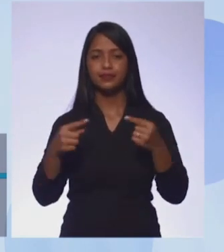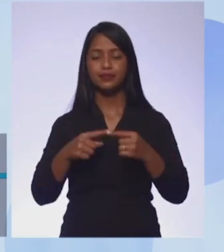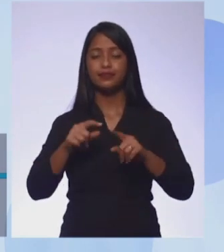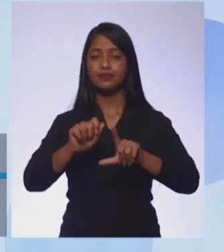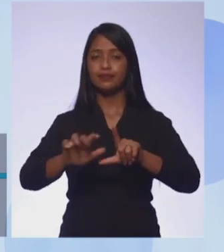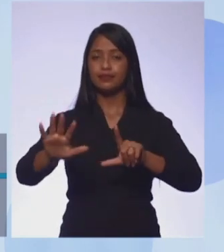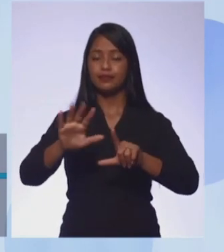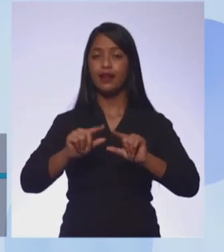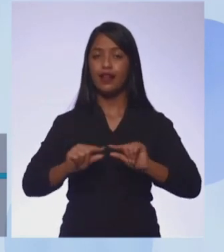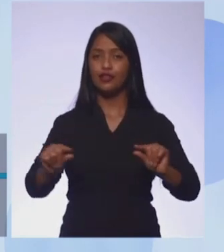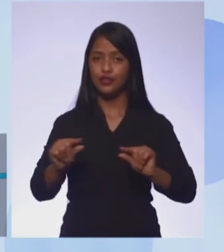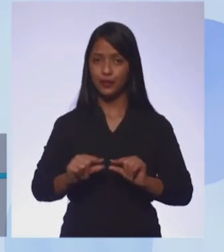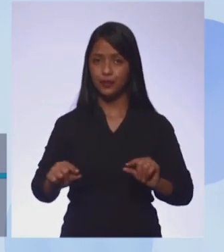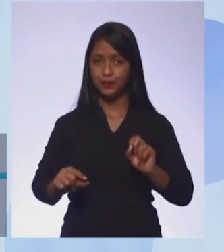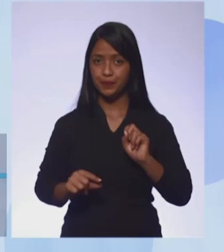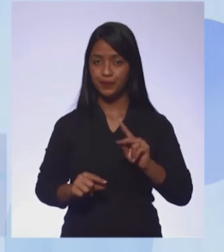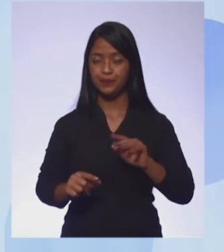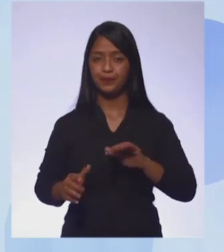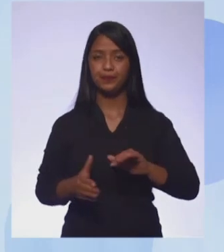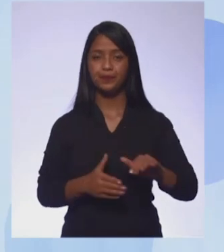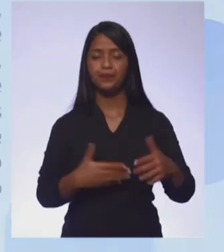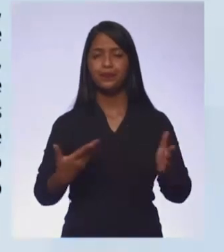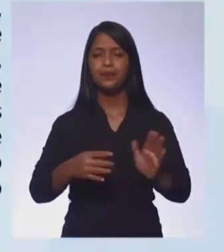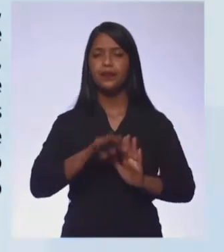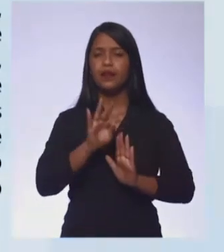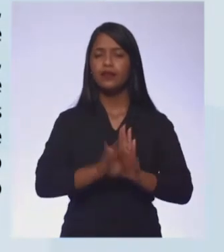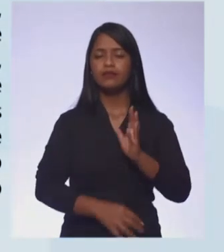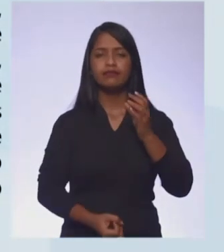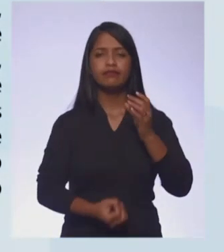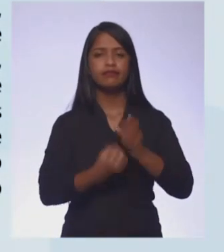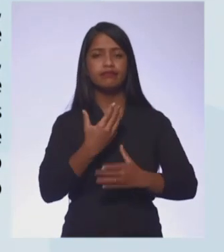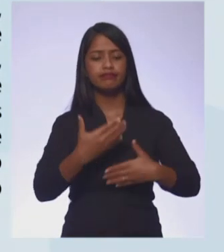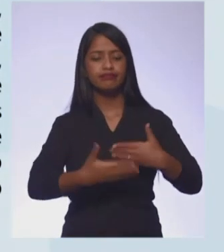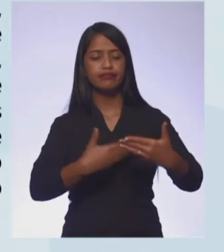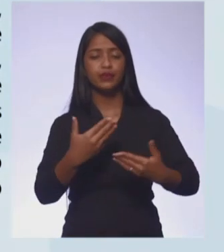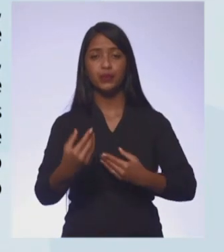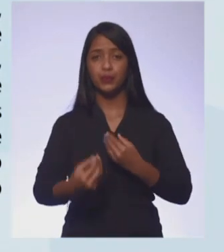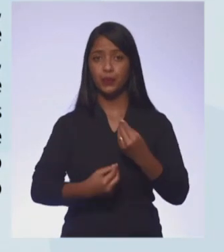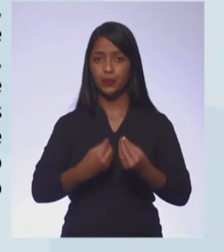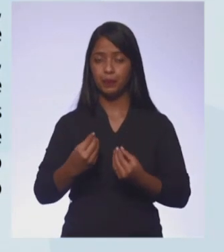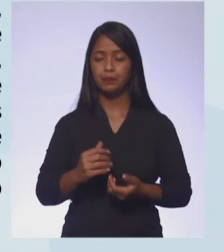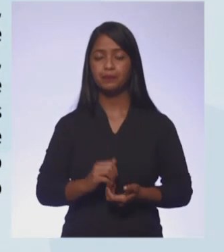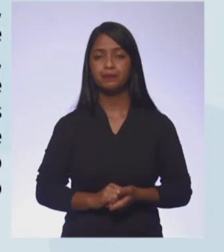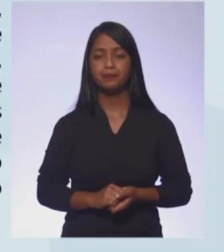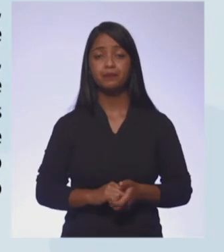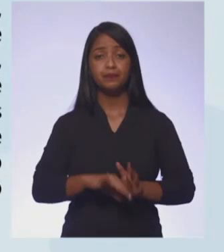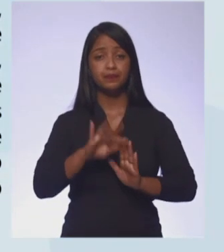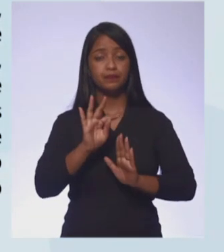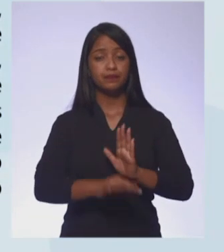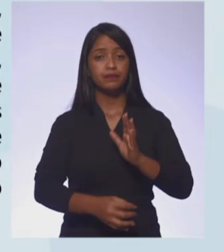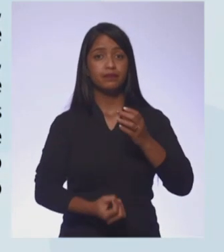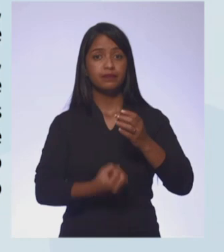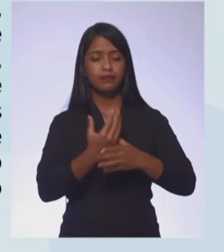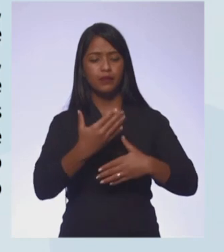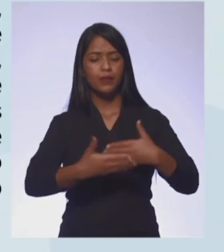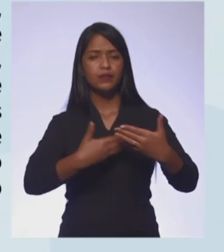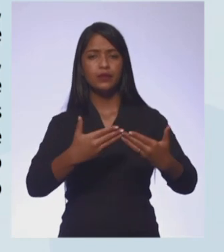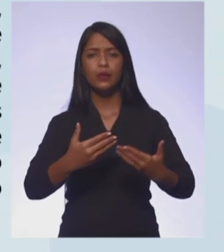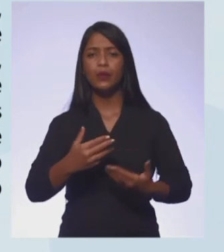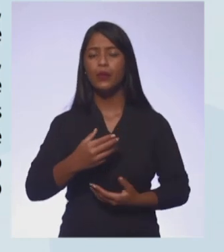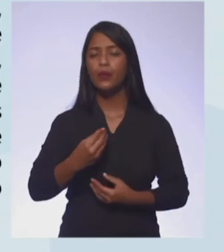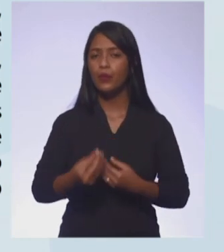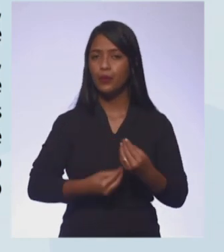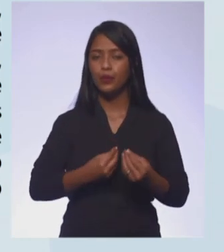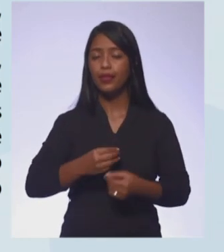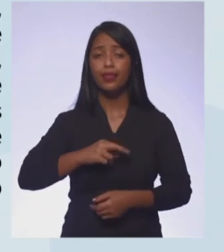legenda. Então, olha só, o processo de produção de um texto, então, pode colocar. O processo de produção de um texto não é resultado de uma